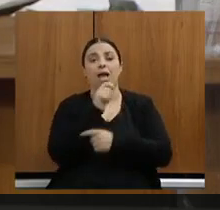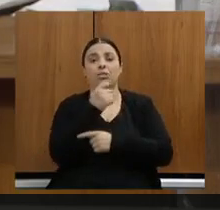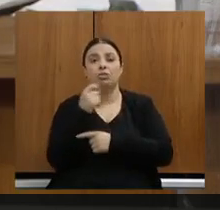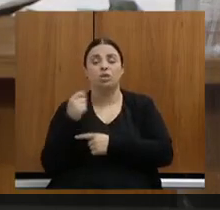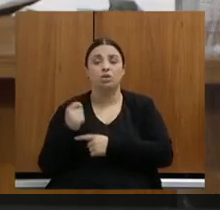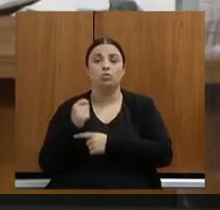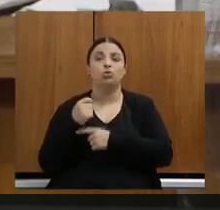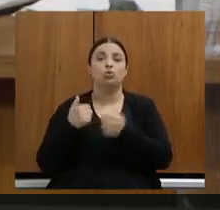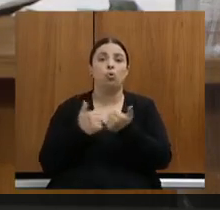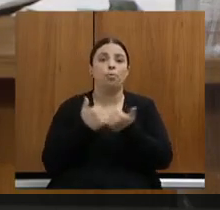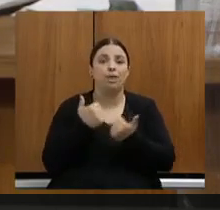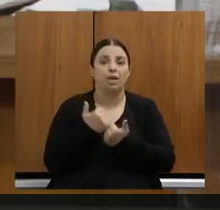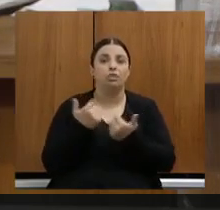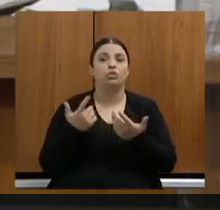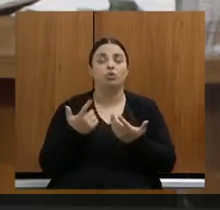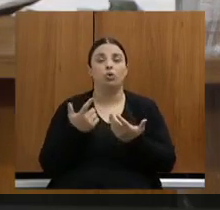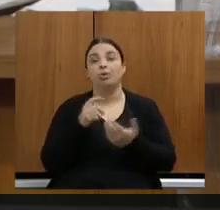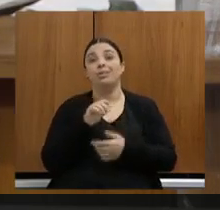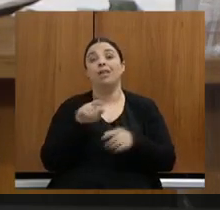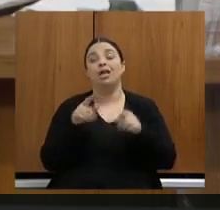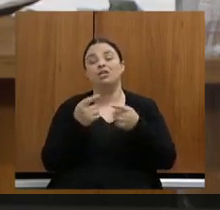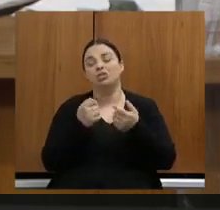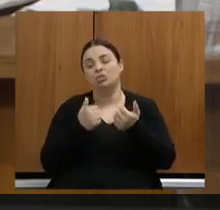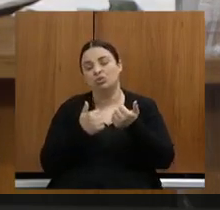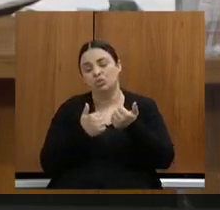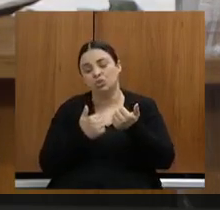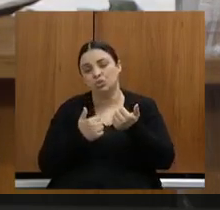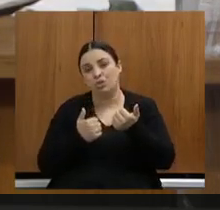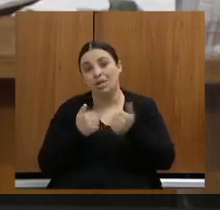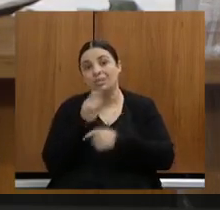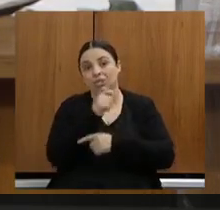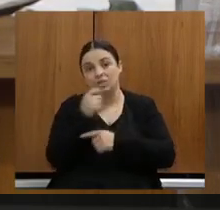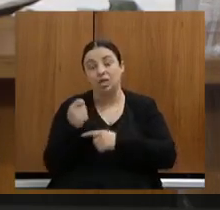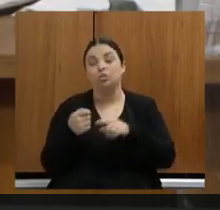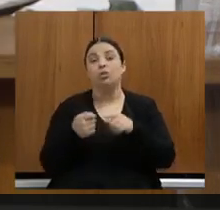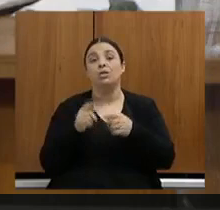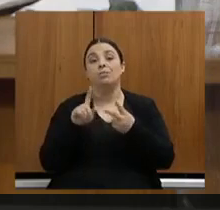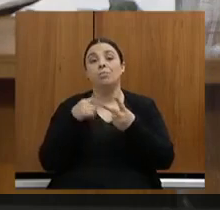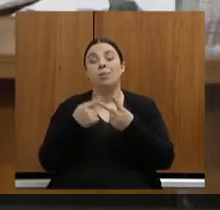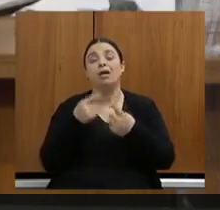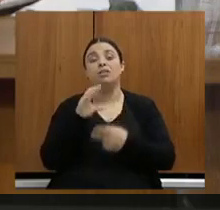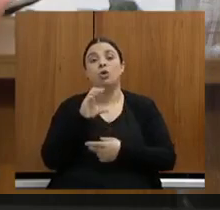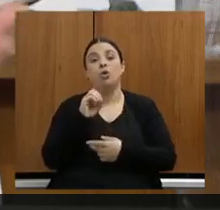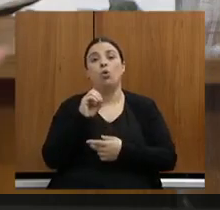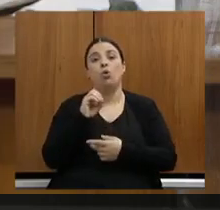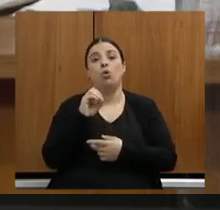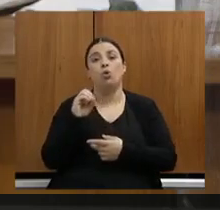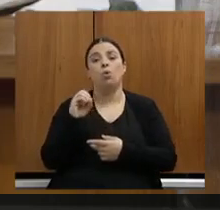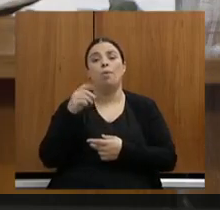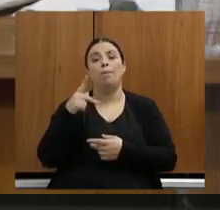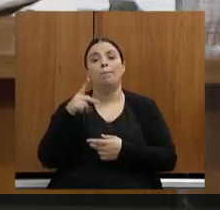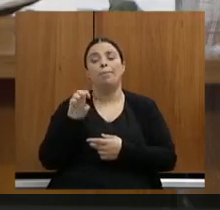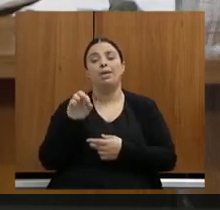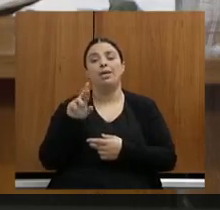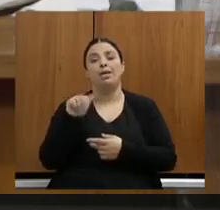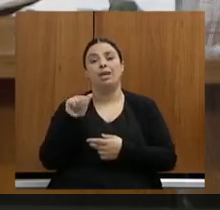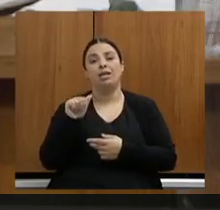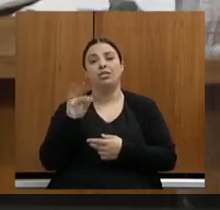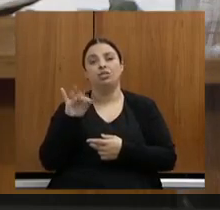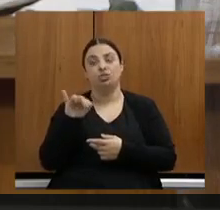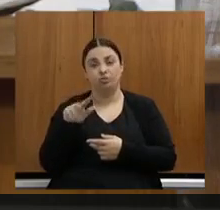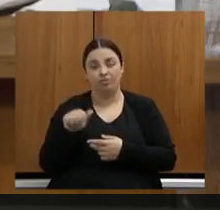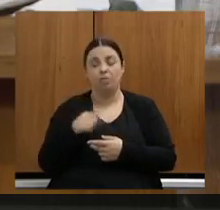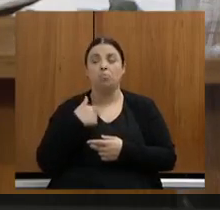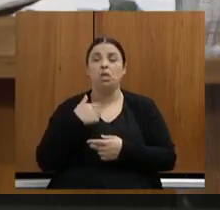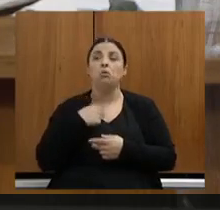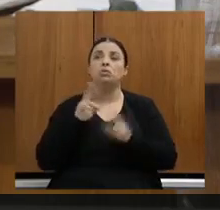cooperativas e isso é um retorno que eu tenho sempre que eu é um de pelúcia é bastante e